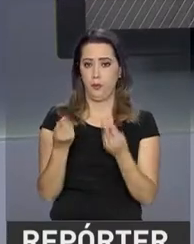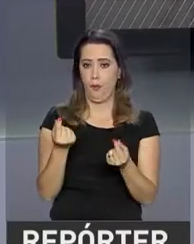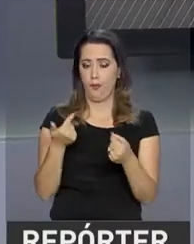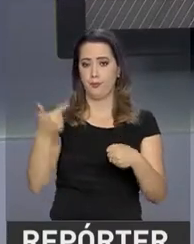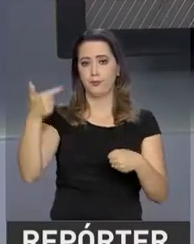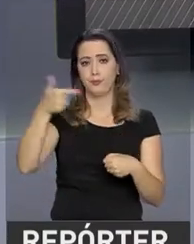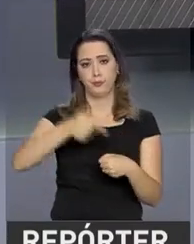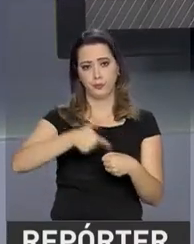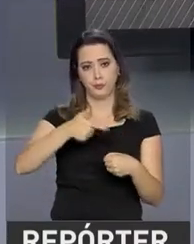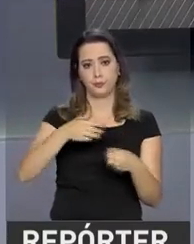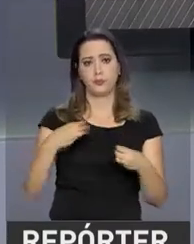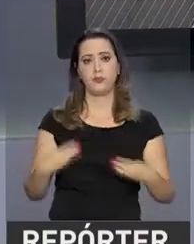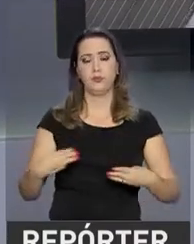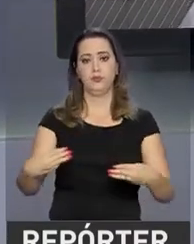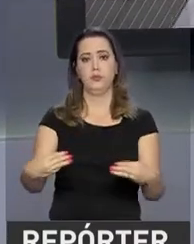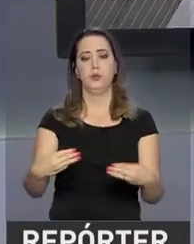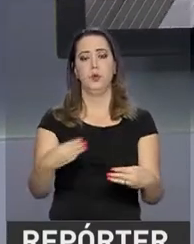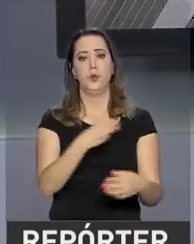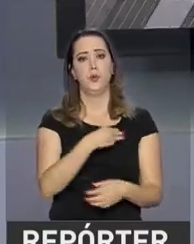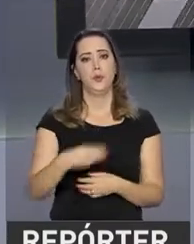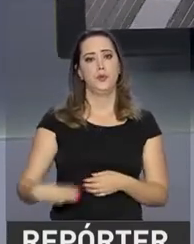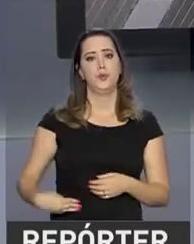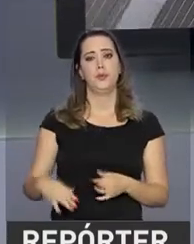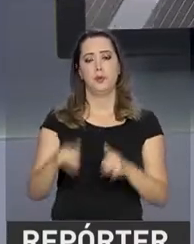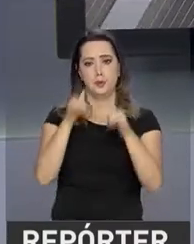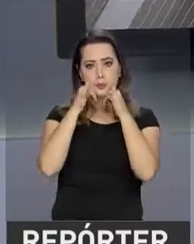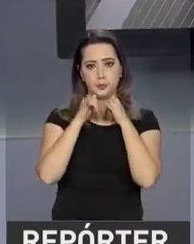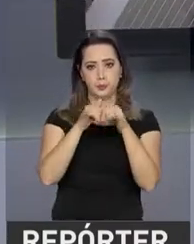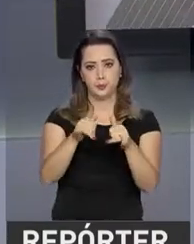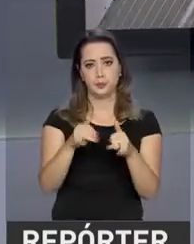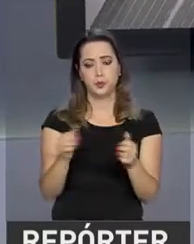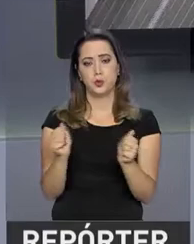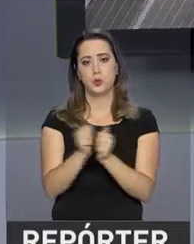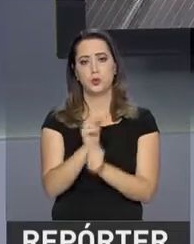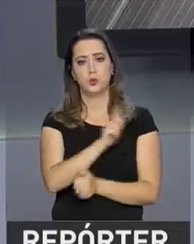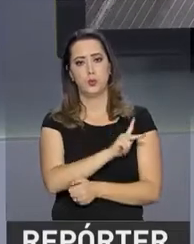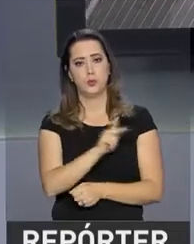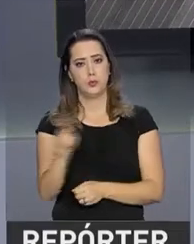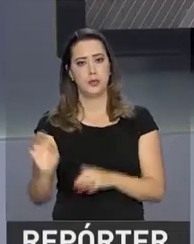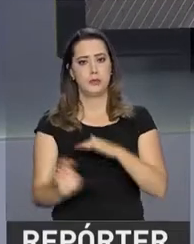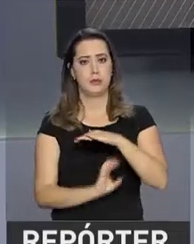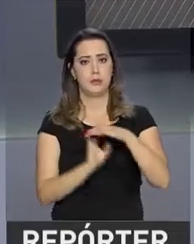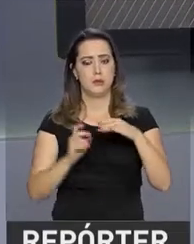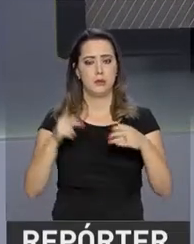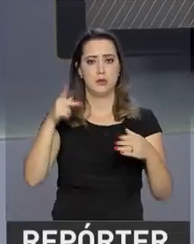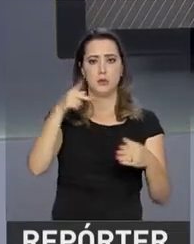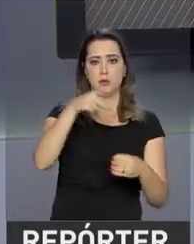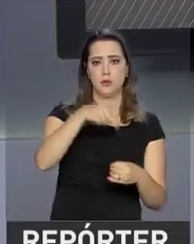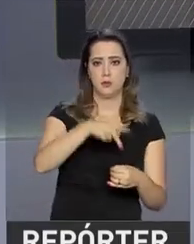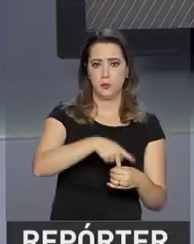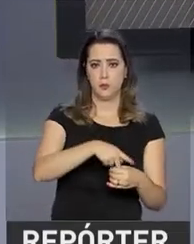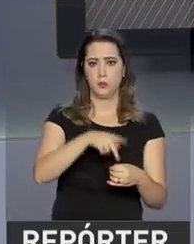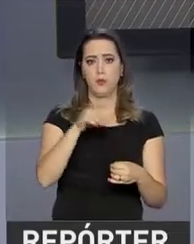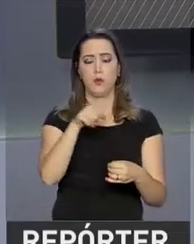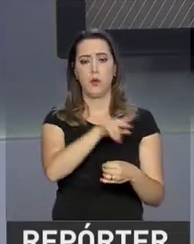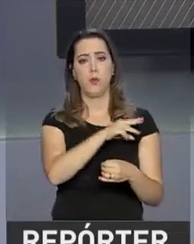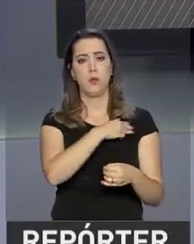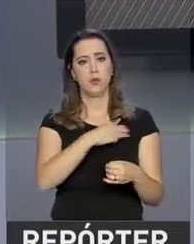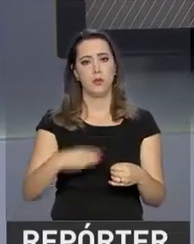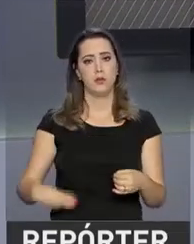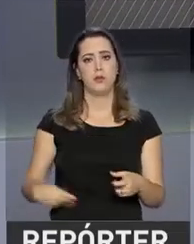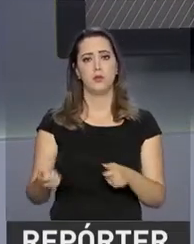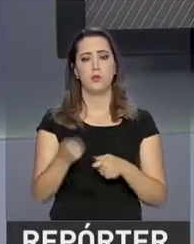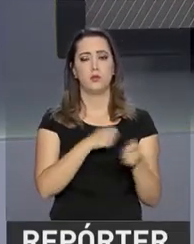dos combustíveis com o ministro de minas e energia moreira franco e com o presidente da petrobras pedro parenti o ministro da